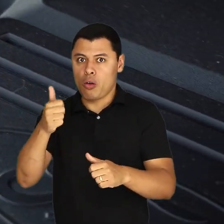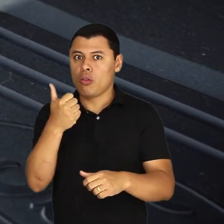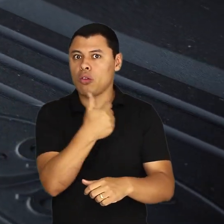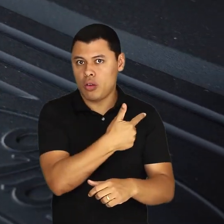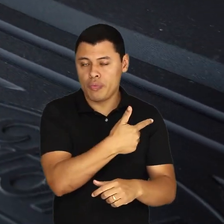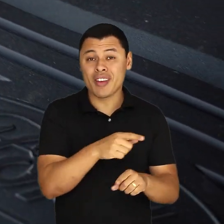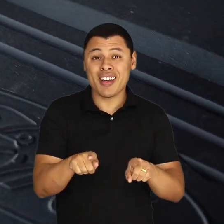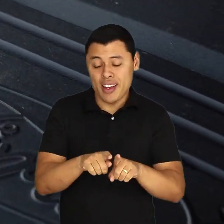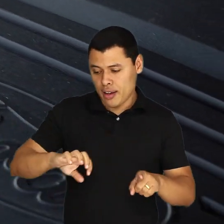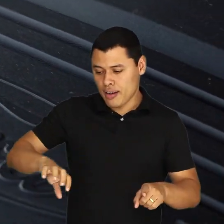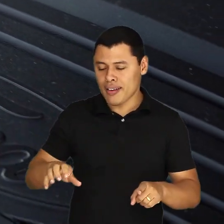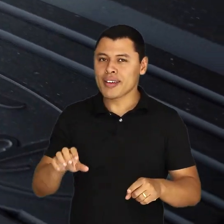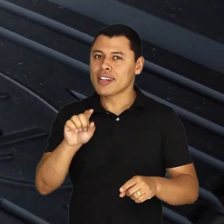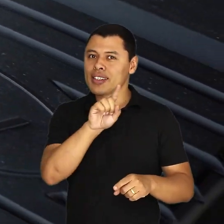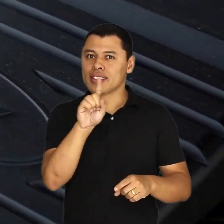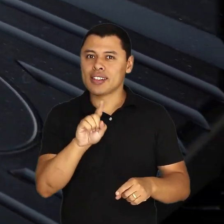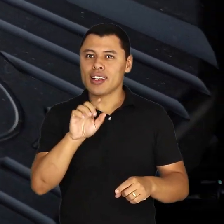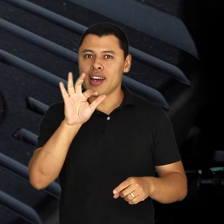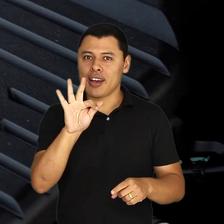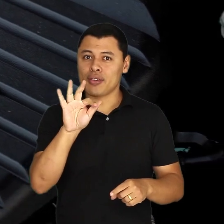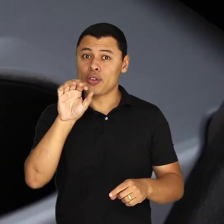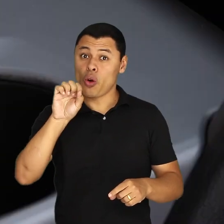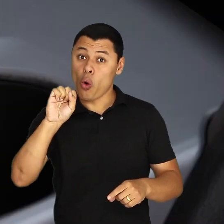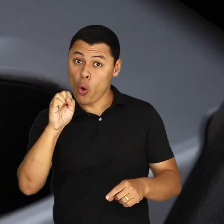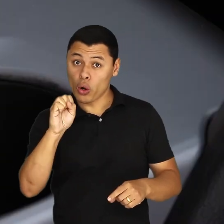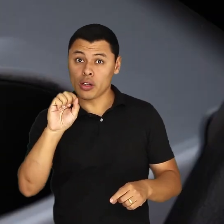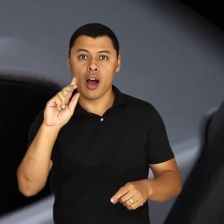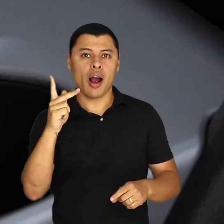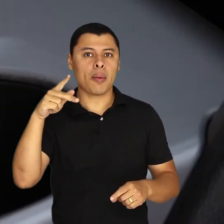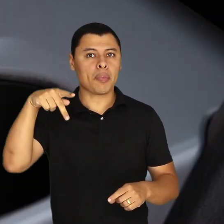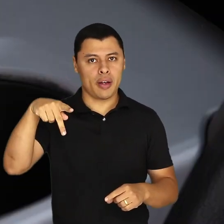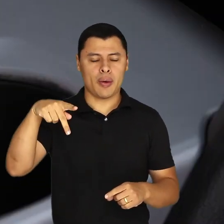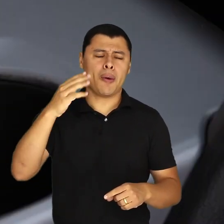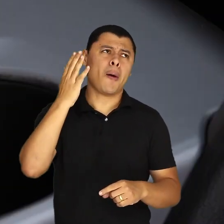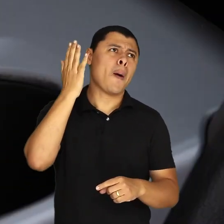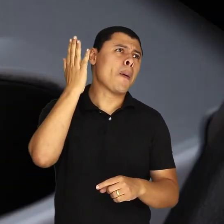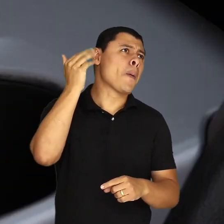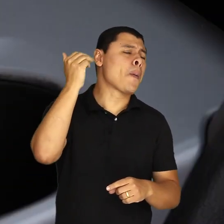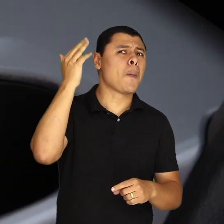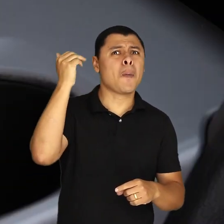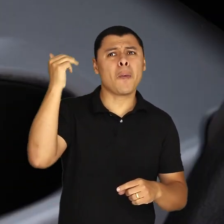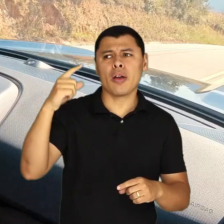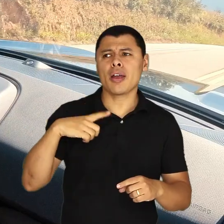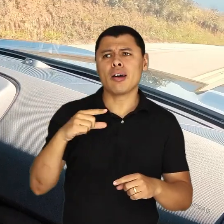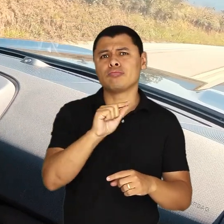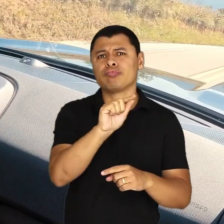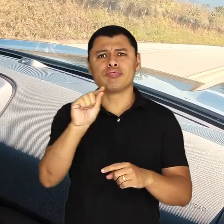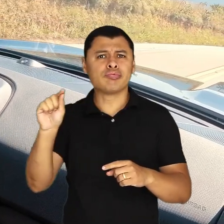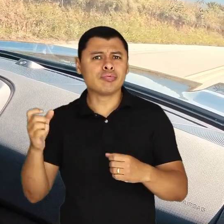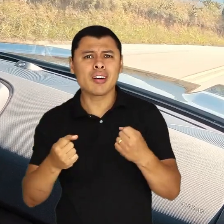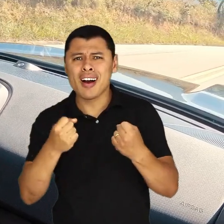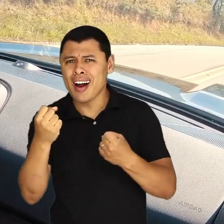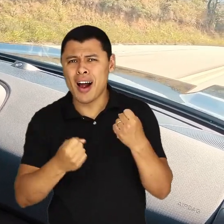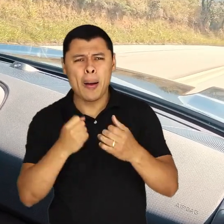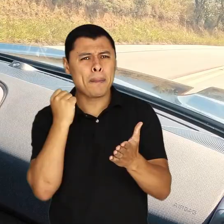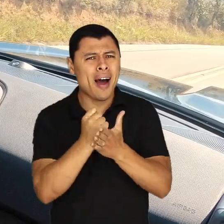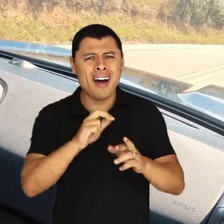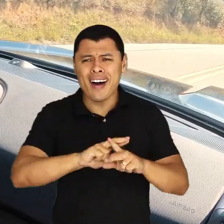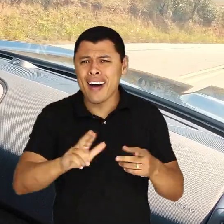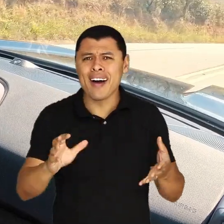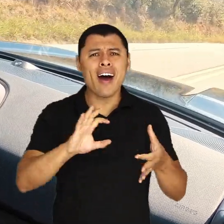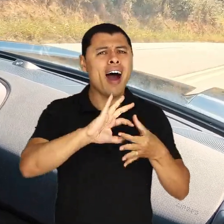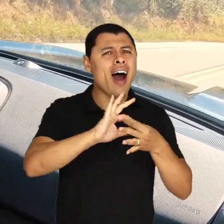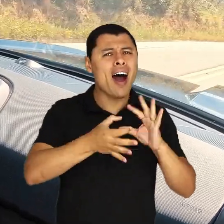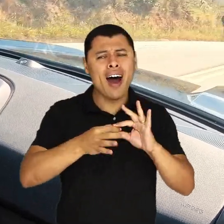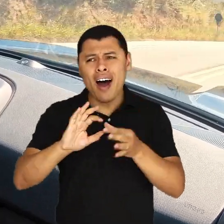né? E o câmbio aqui é o famosíssimo ZF8HP, usado em dezenas de modelos